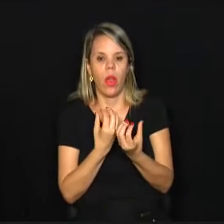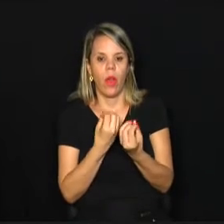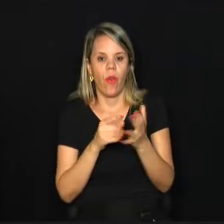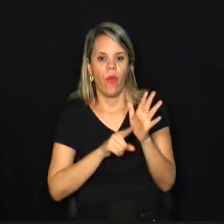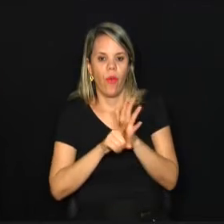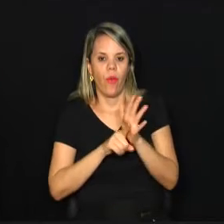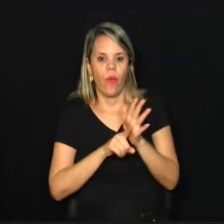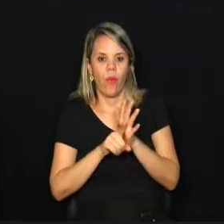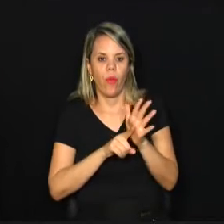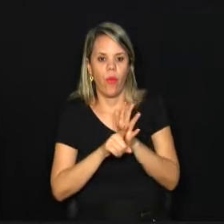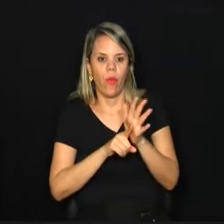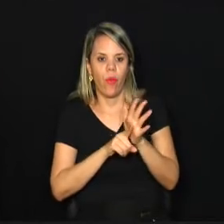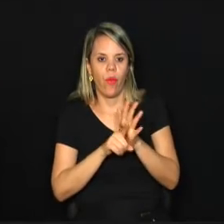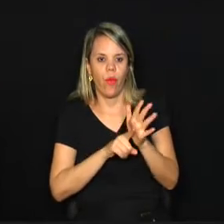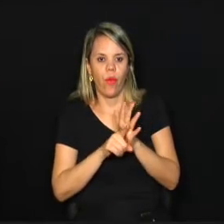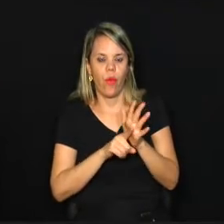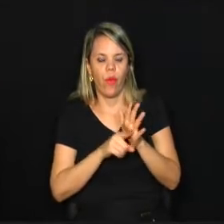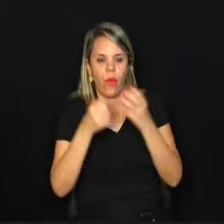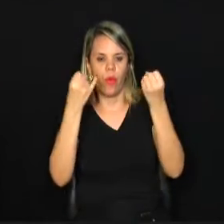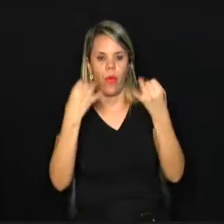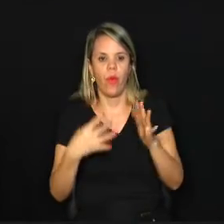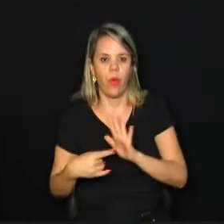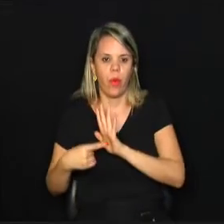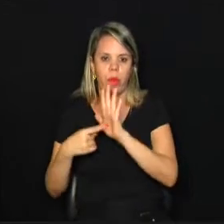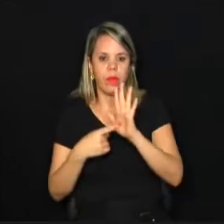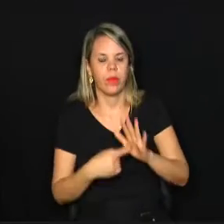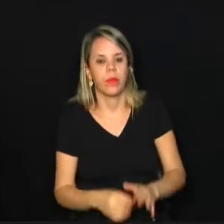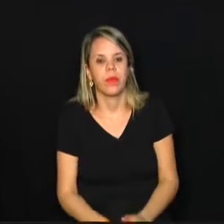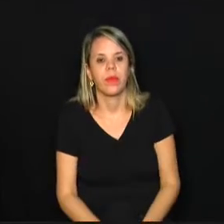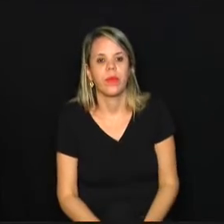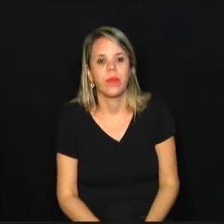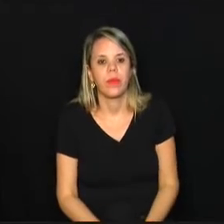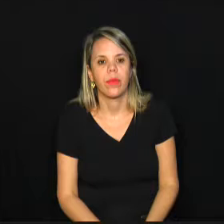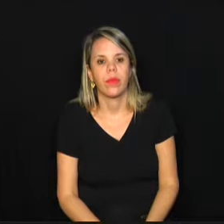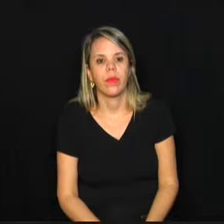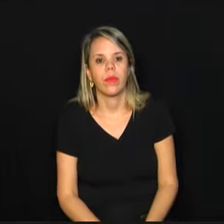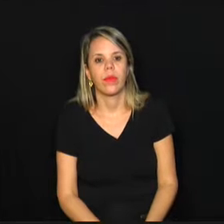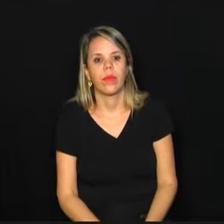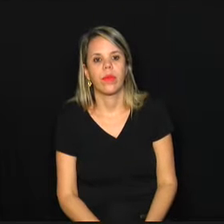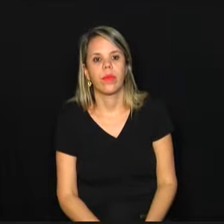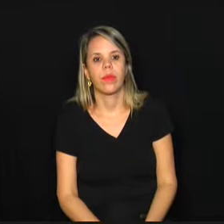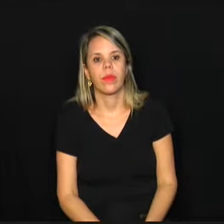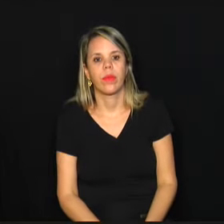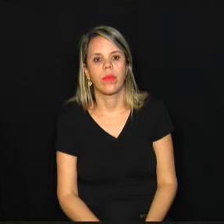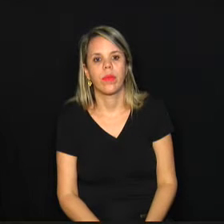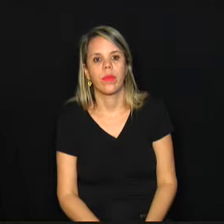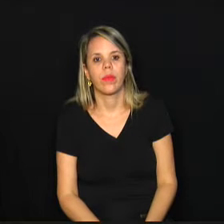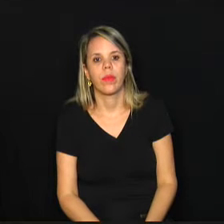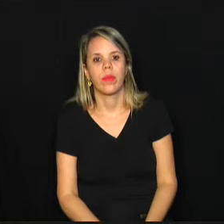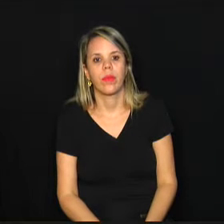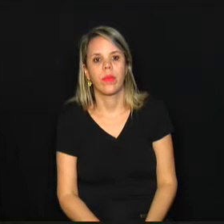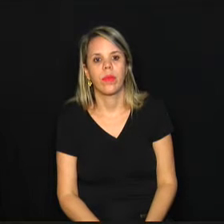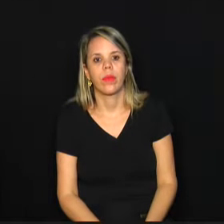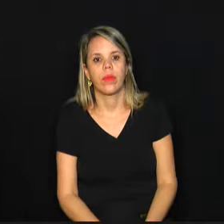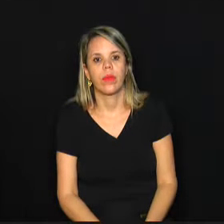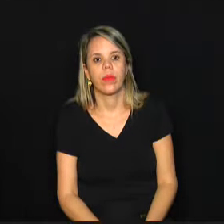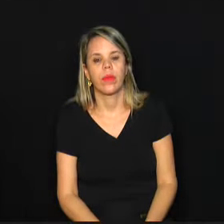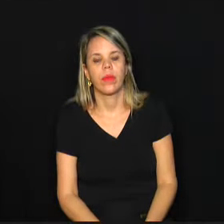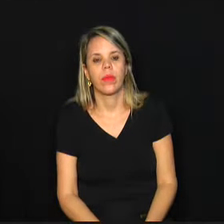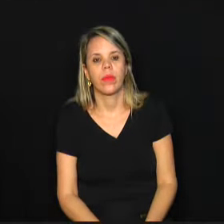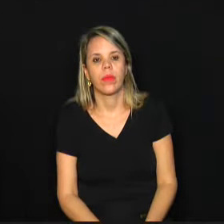mais tranquilos para serem apresentados. Mas eu acho que nós não estamos sendo